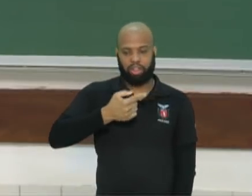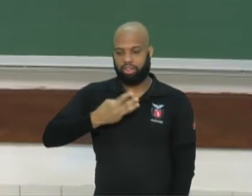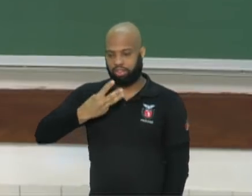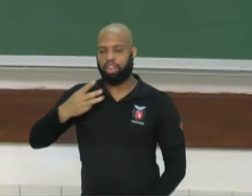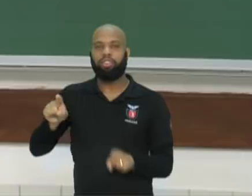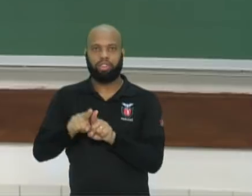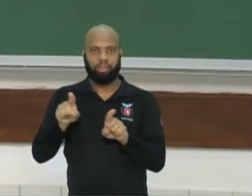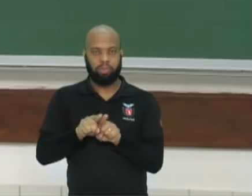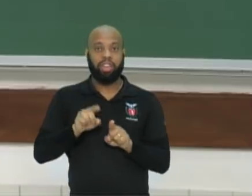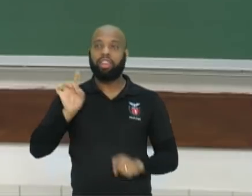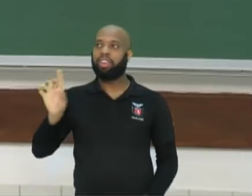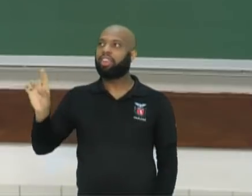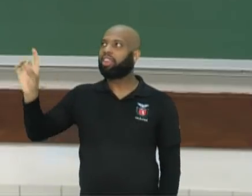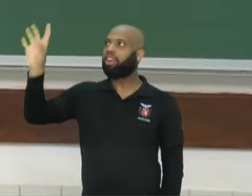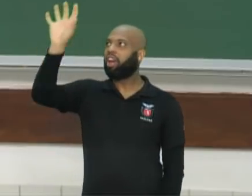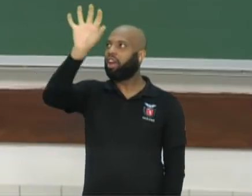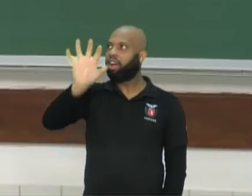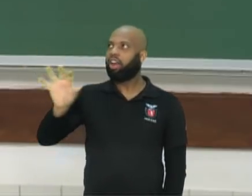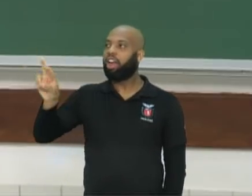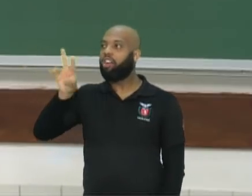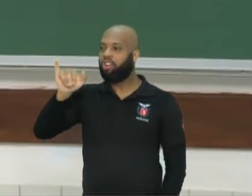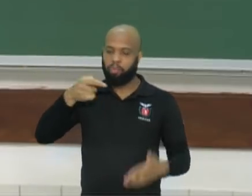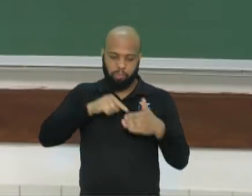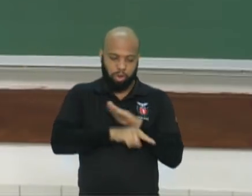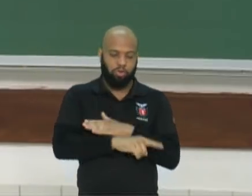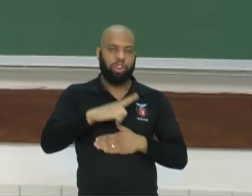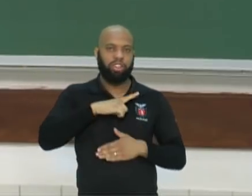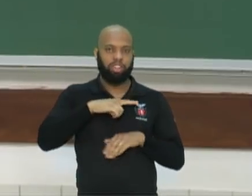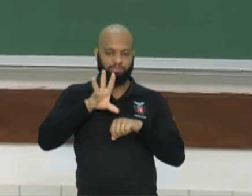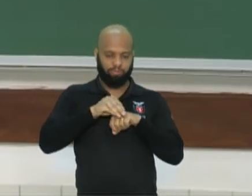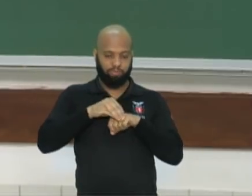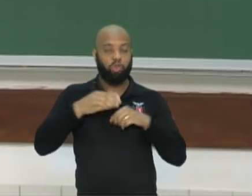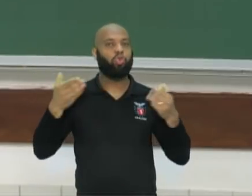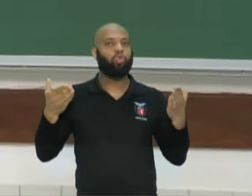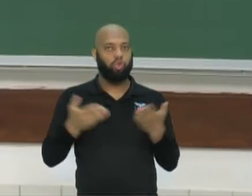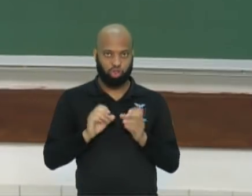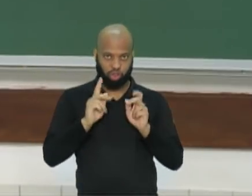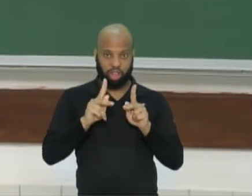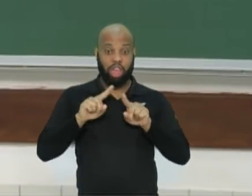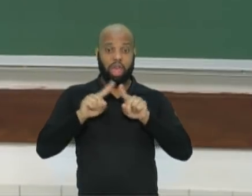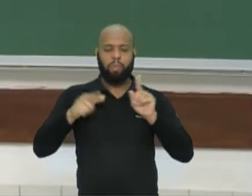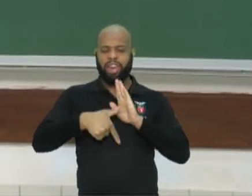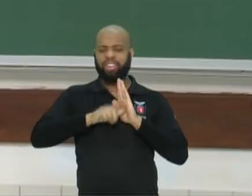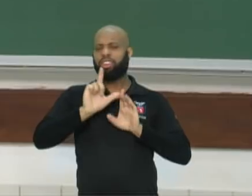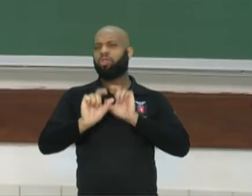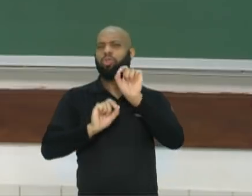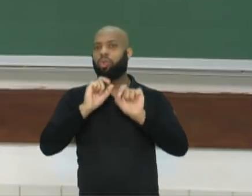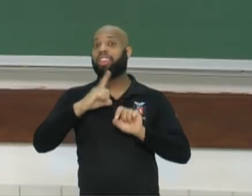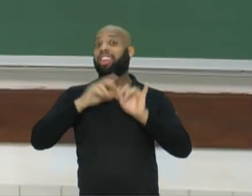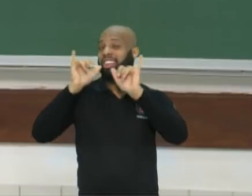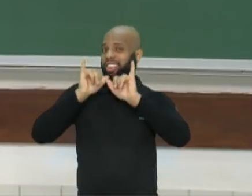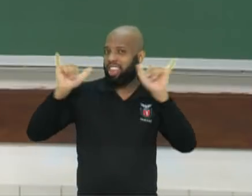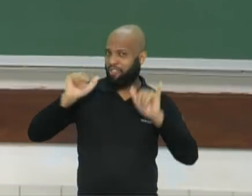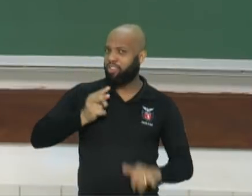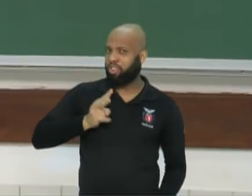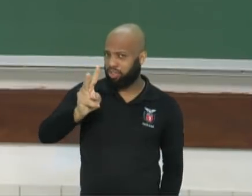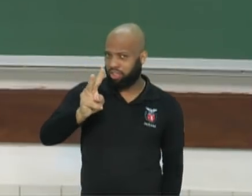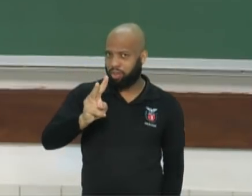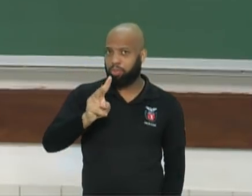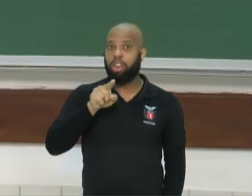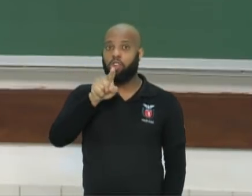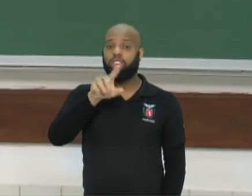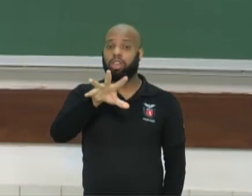em cada uma das regiões, então, para a gente aprofundar um pouquinho aí nosso conhecimento, certo? Primeiro, os recadinhos lá que a gente sempre traz,